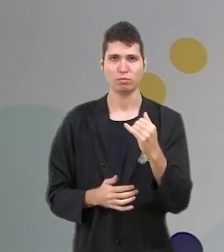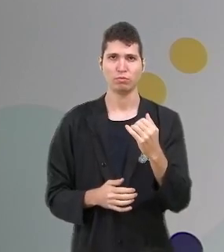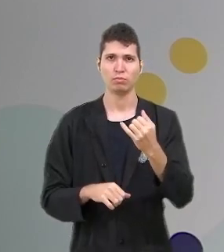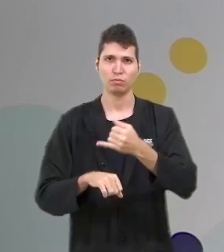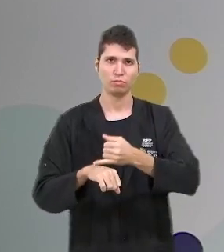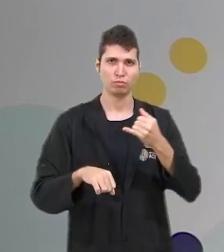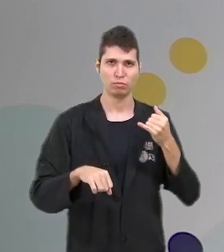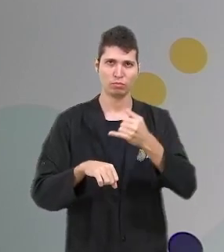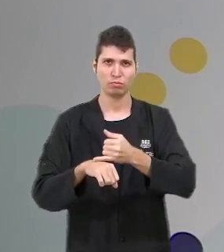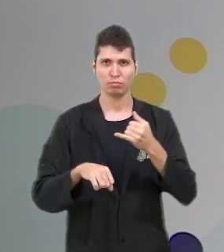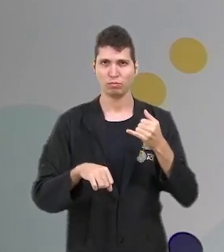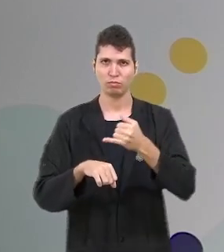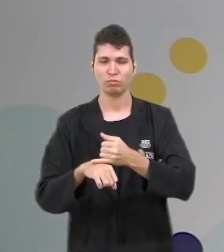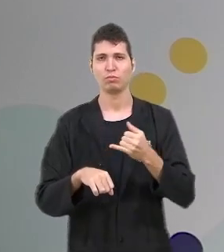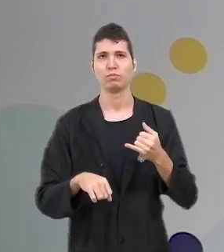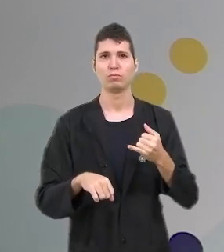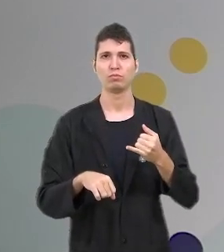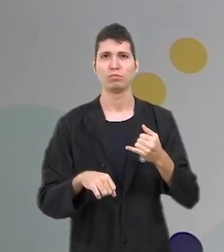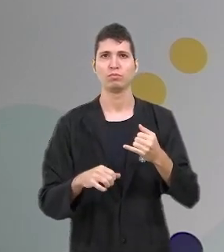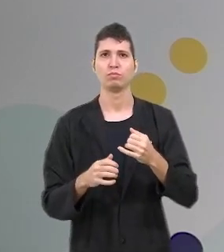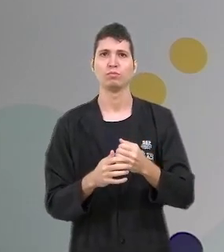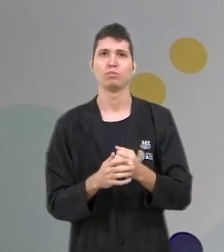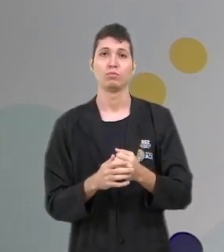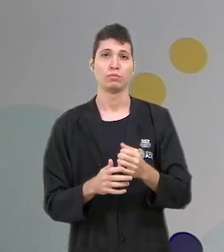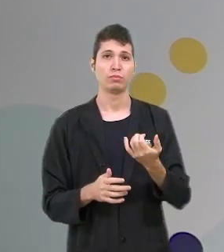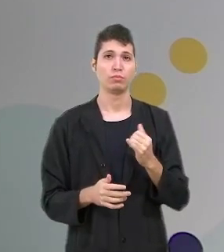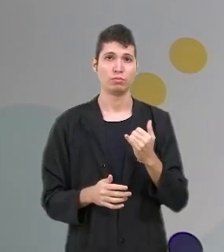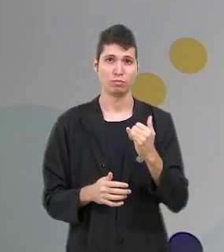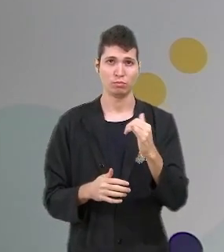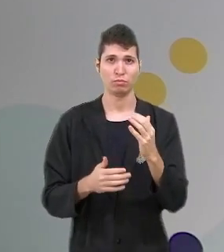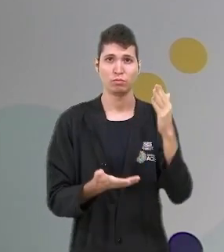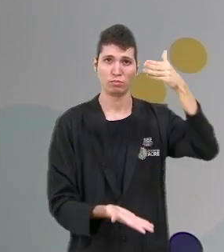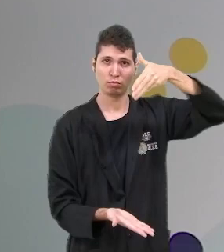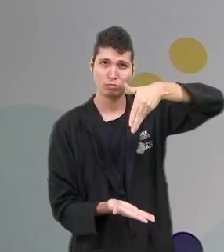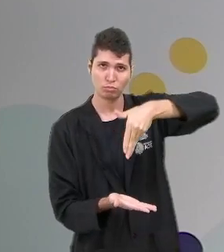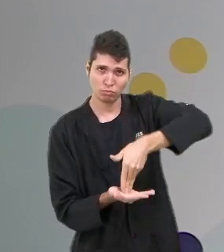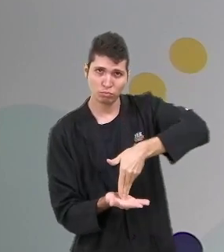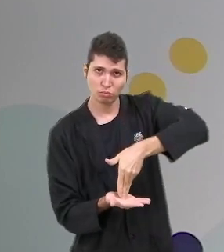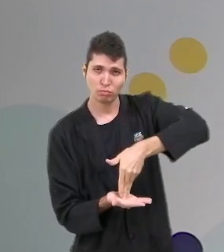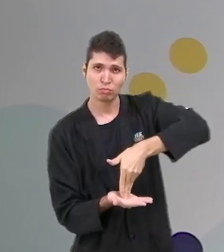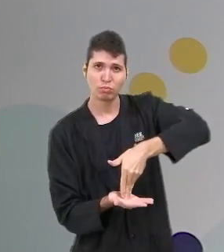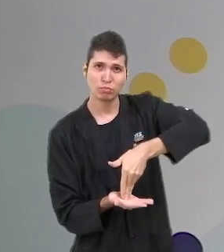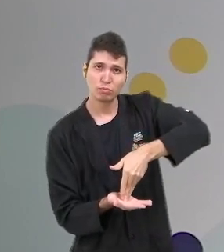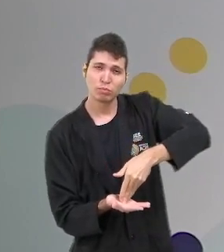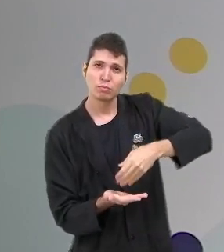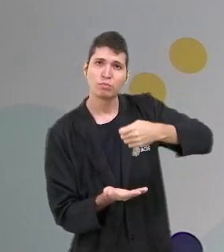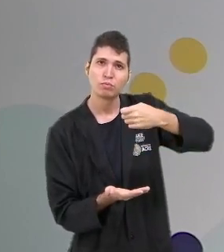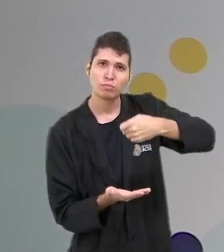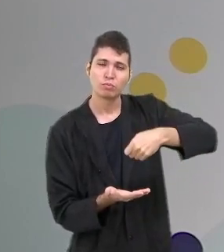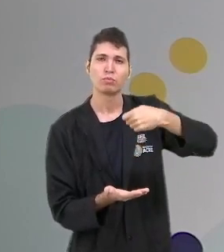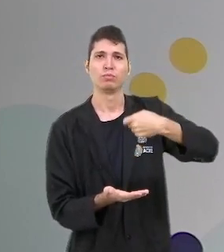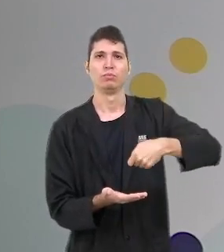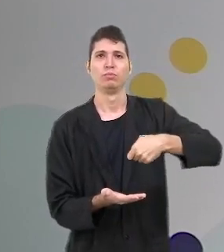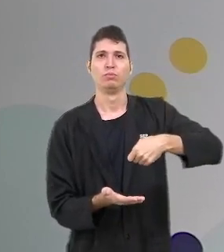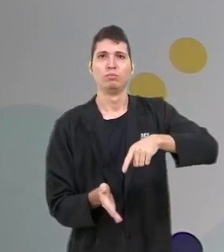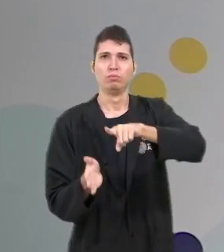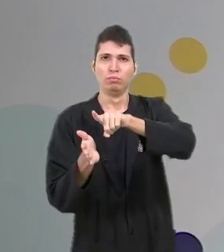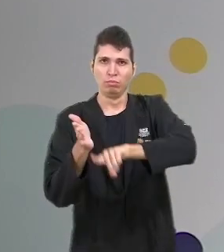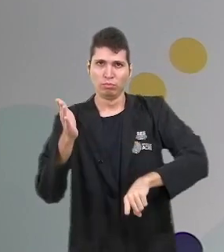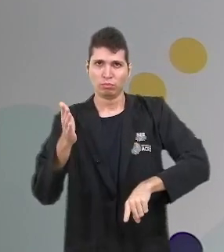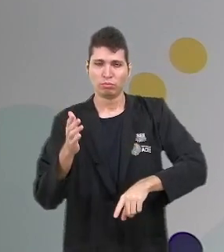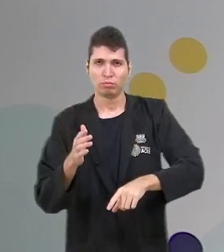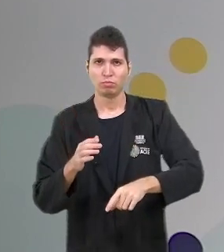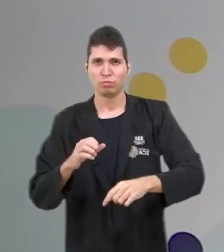nada mais é do que isso, tá? A energia mínima que eu preciso para retirar um